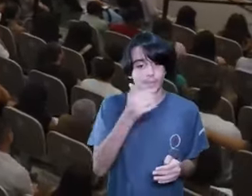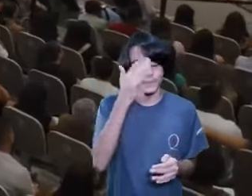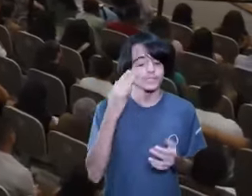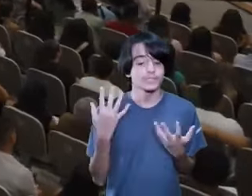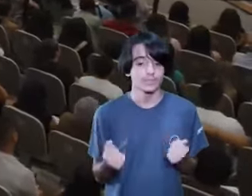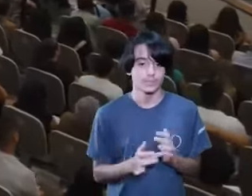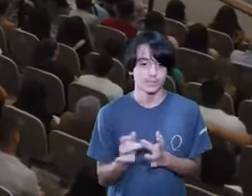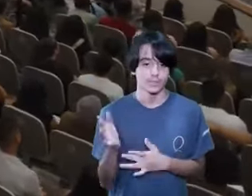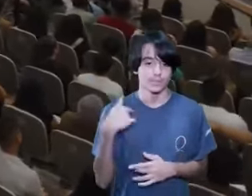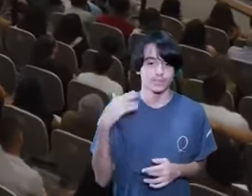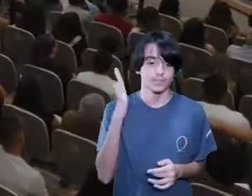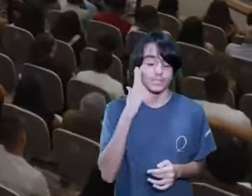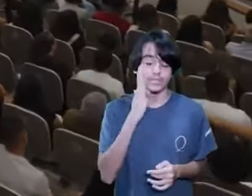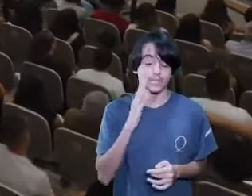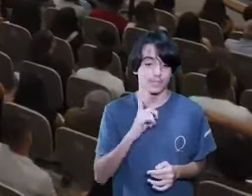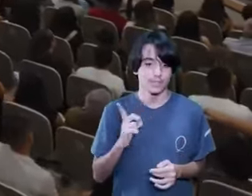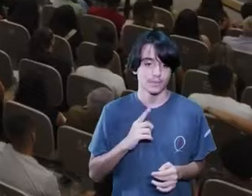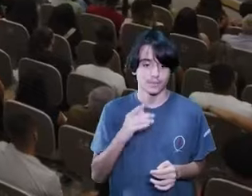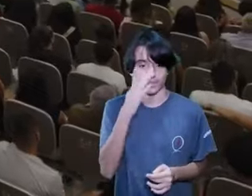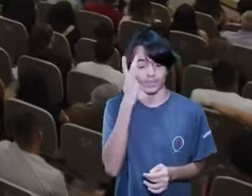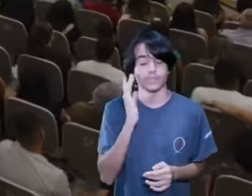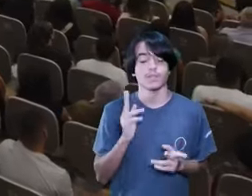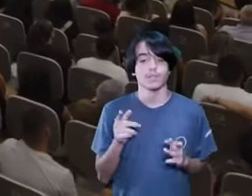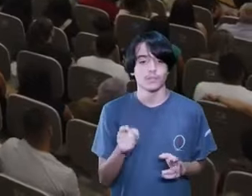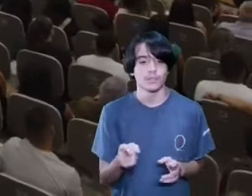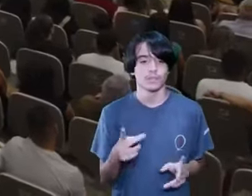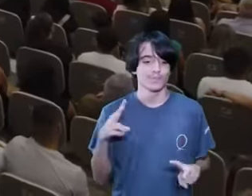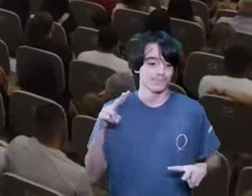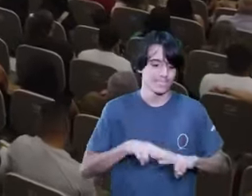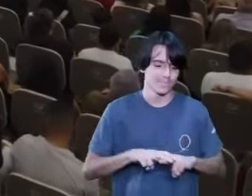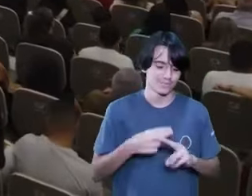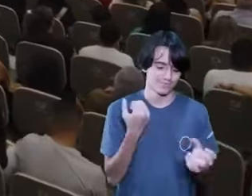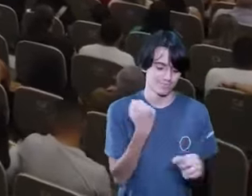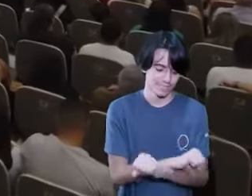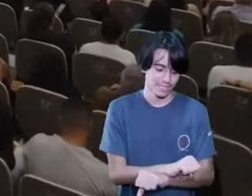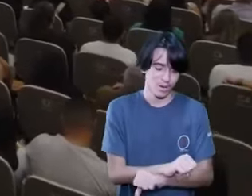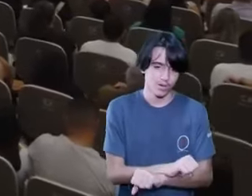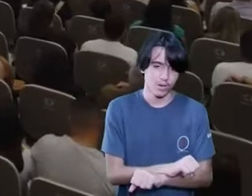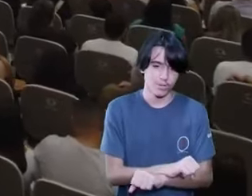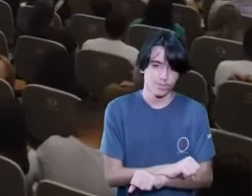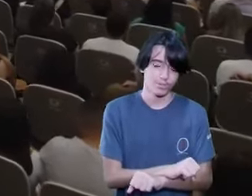E eu sei que tem gente como ele, preso, amarrado.